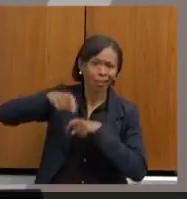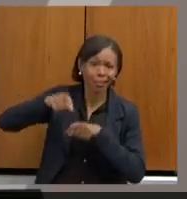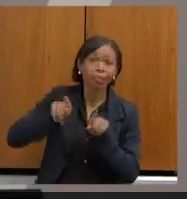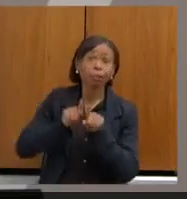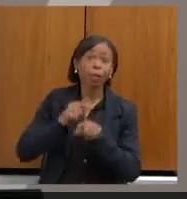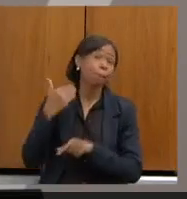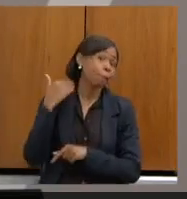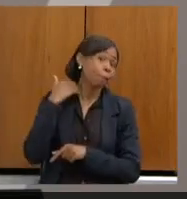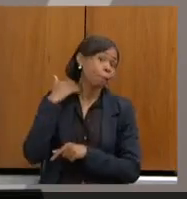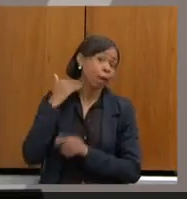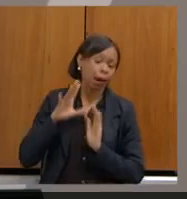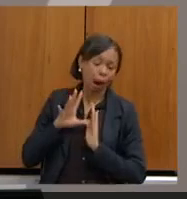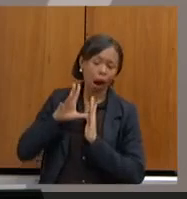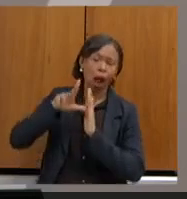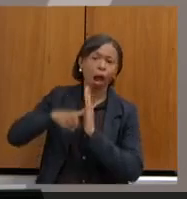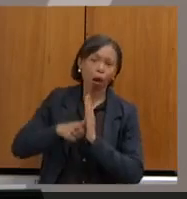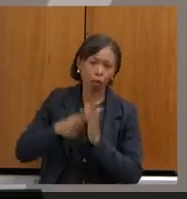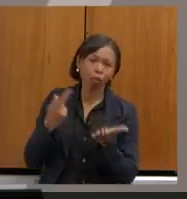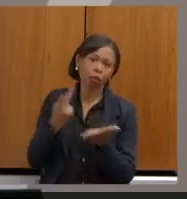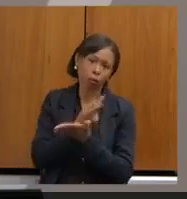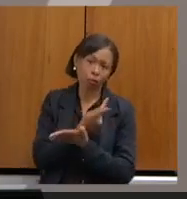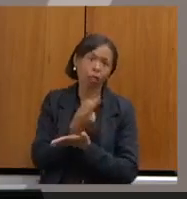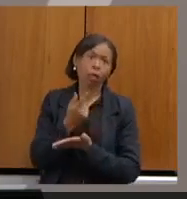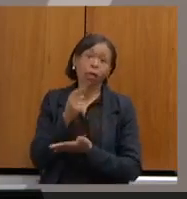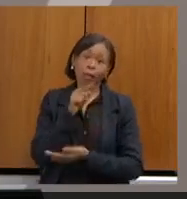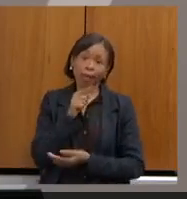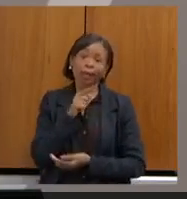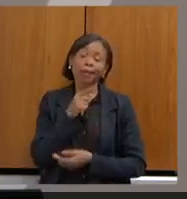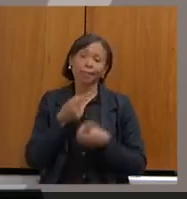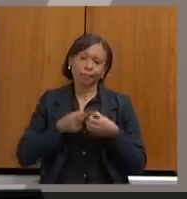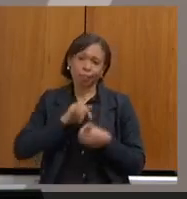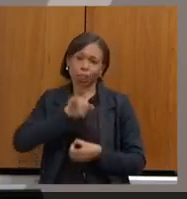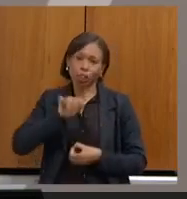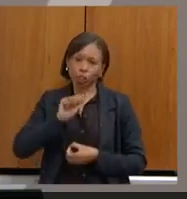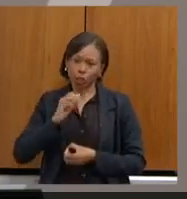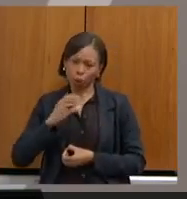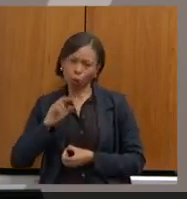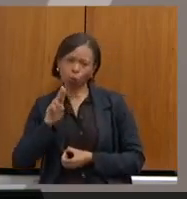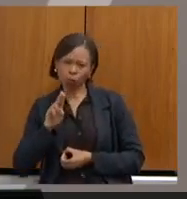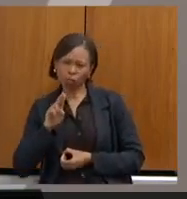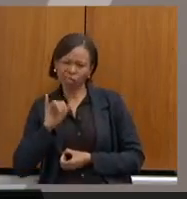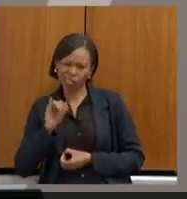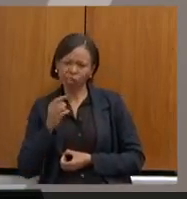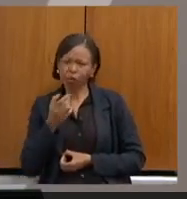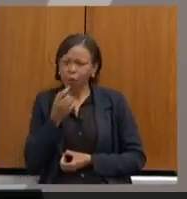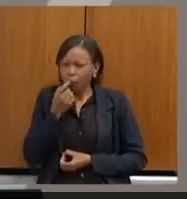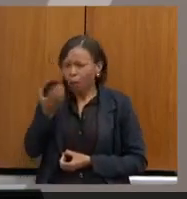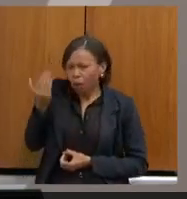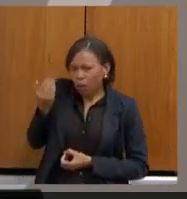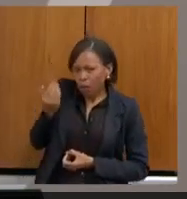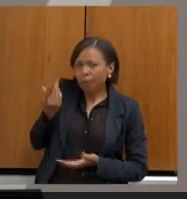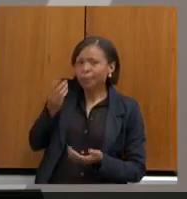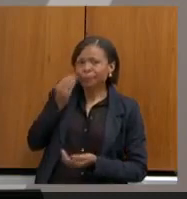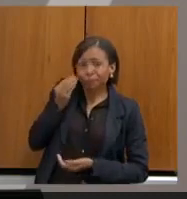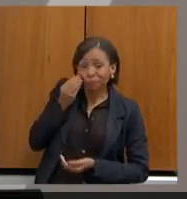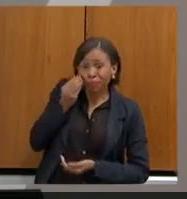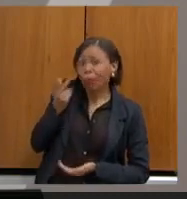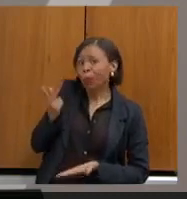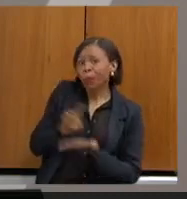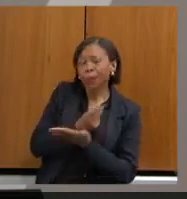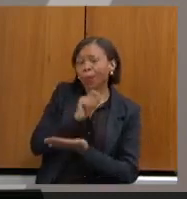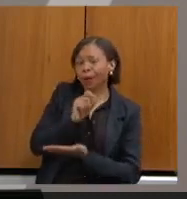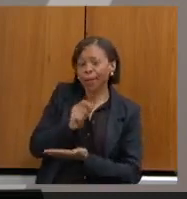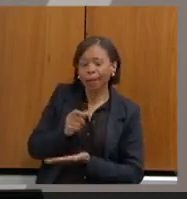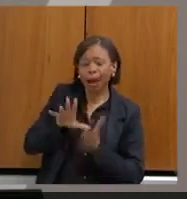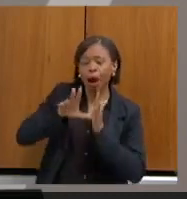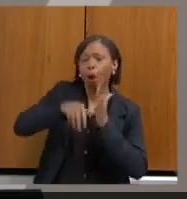agora recente e tentaram roubar o banco lá e inclusive o médico dois policiais heróis